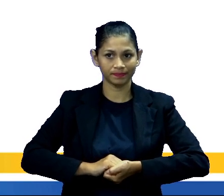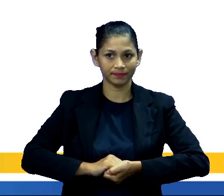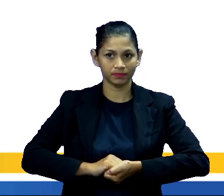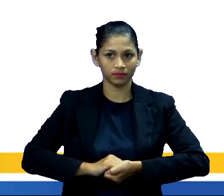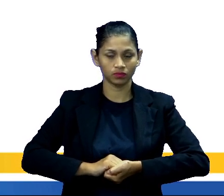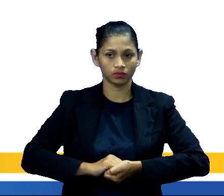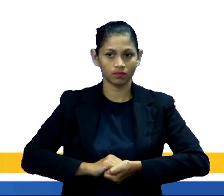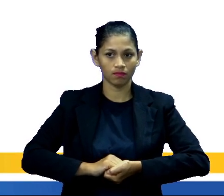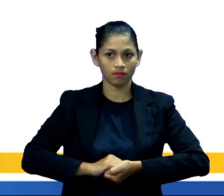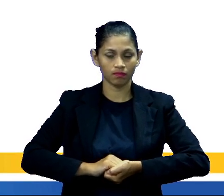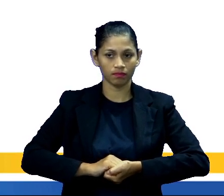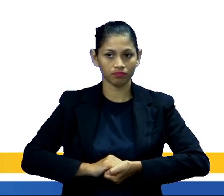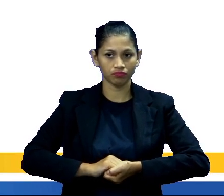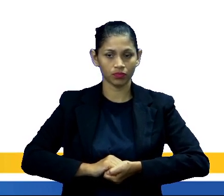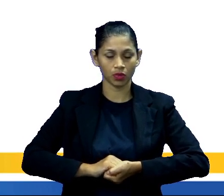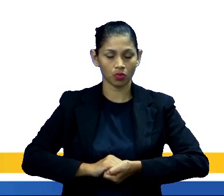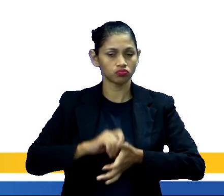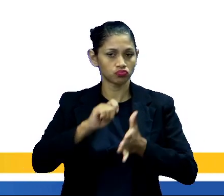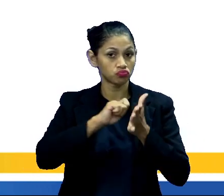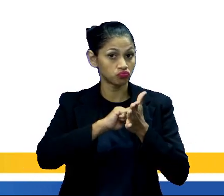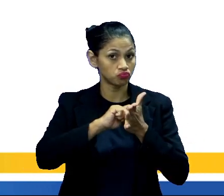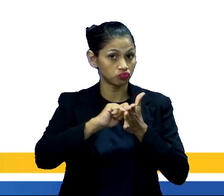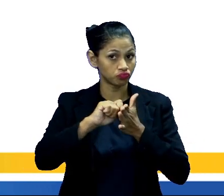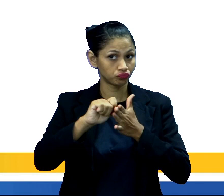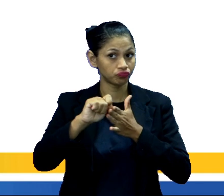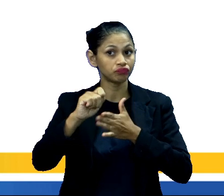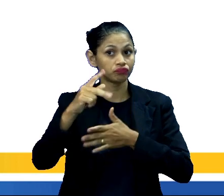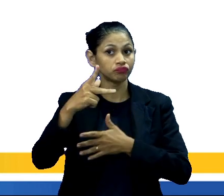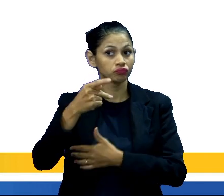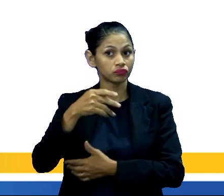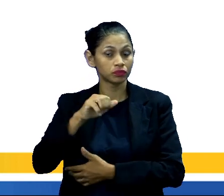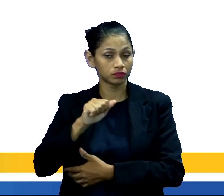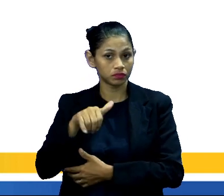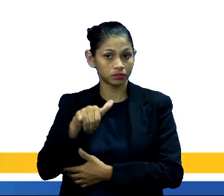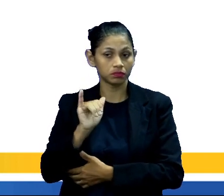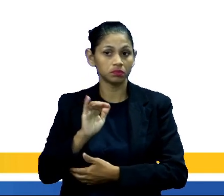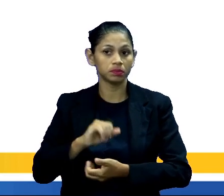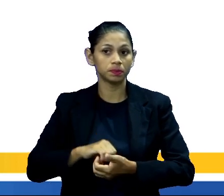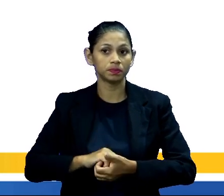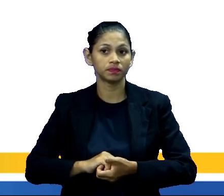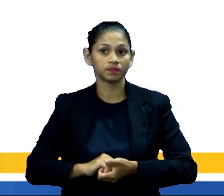Temos ali destacado o play, né, que é o verbo jogar para vocês.